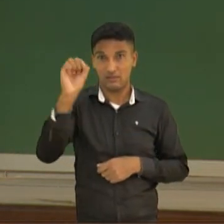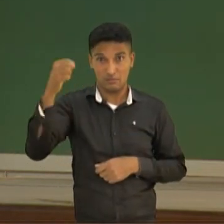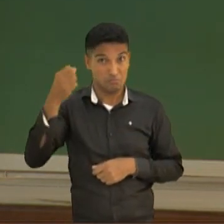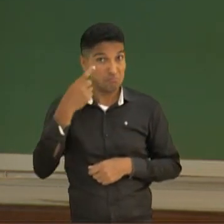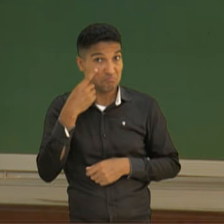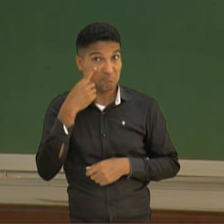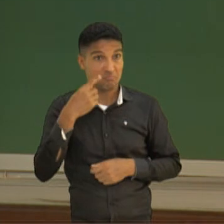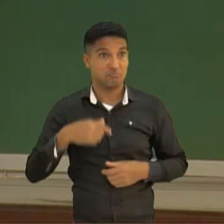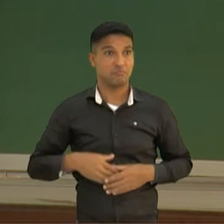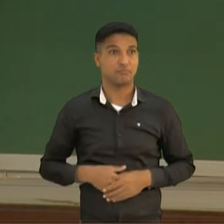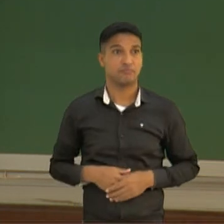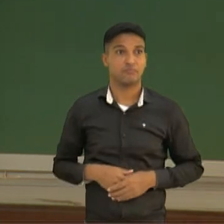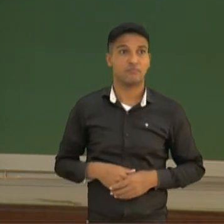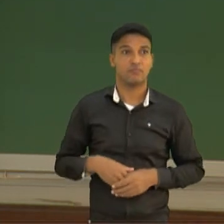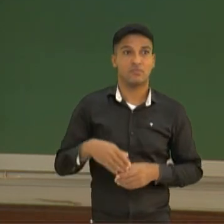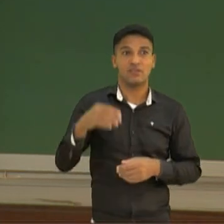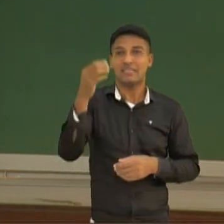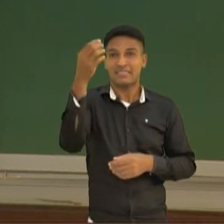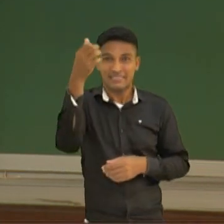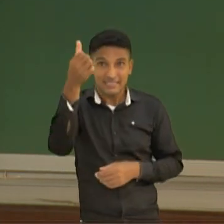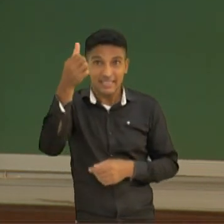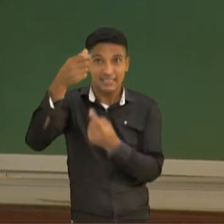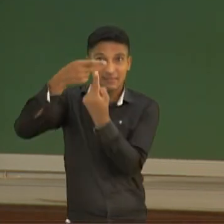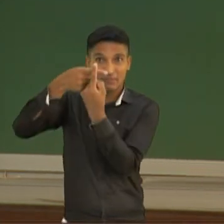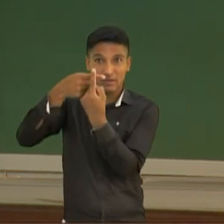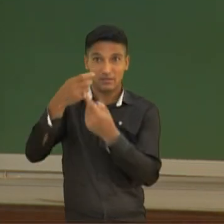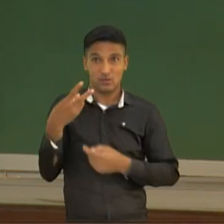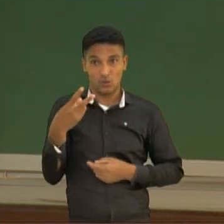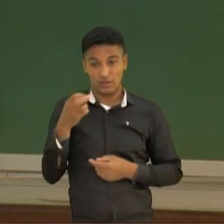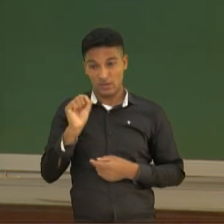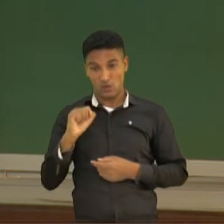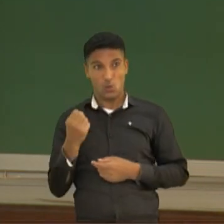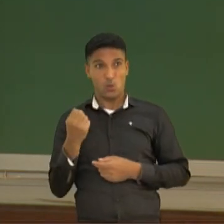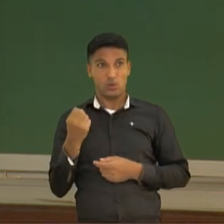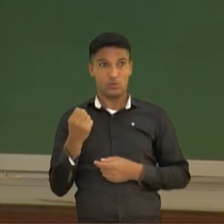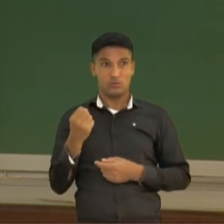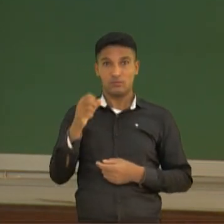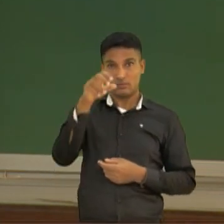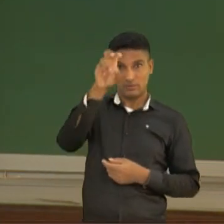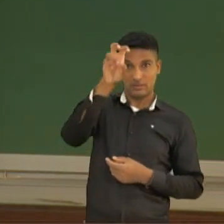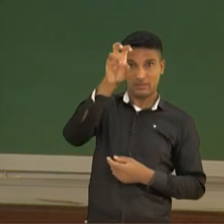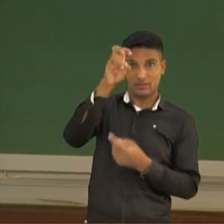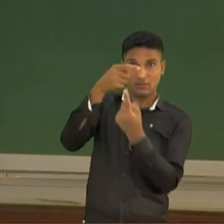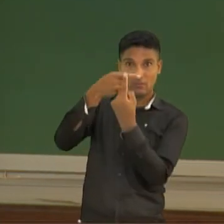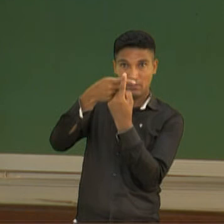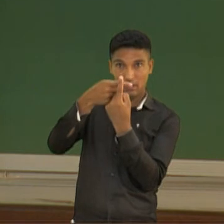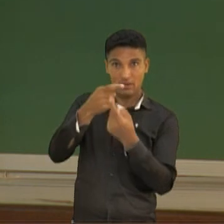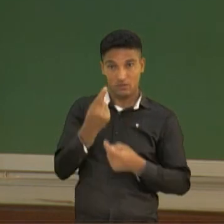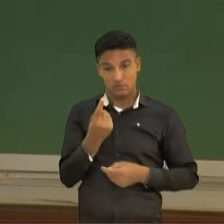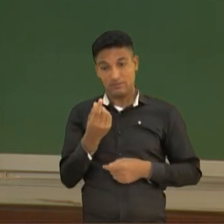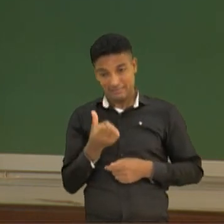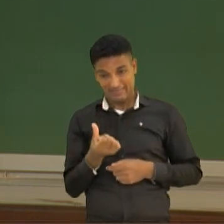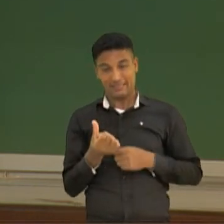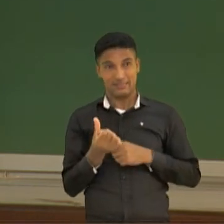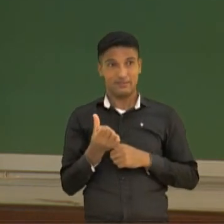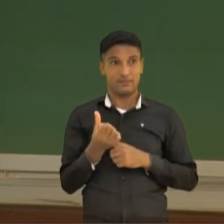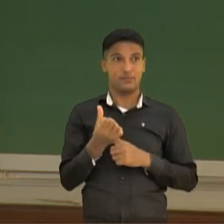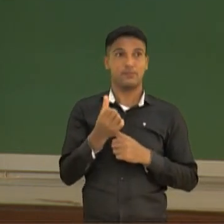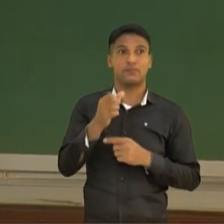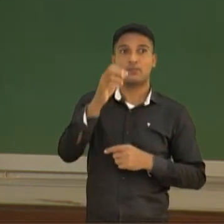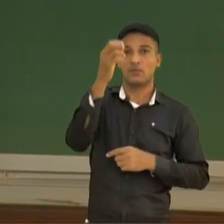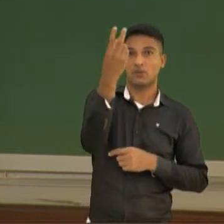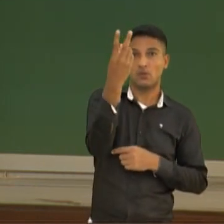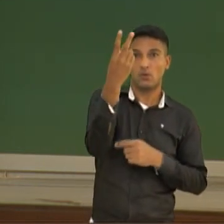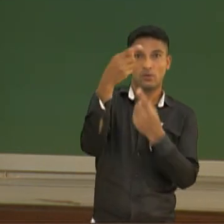ver? Olha lá, 6 com mais 2, 8. 5 com mais 1, 6. 2 com mais